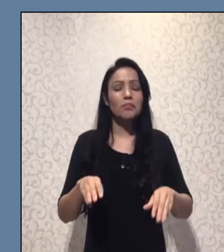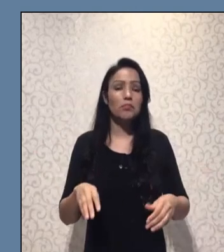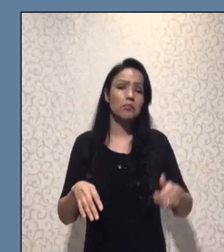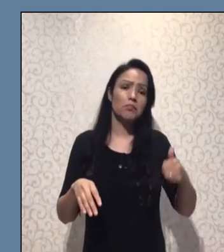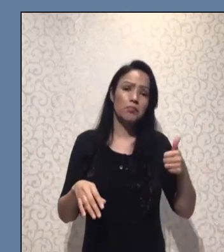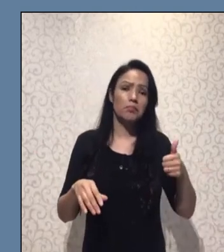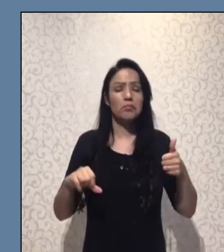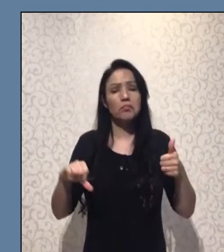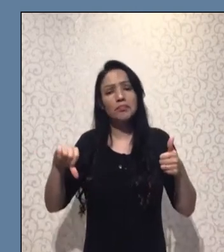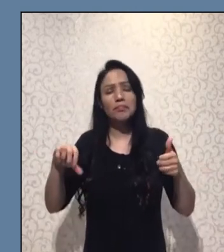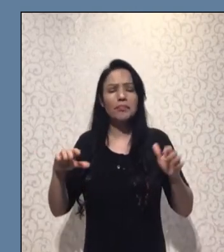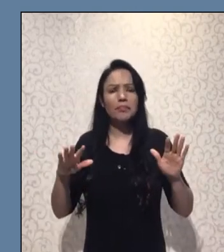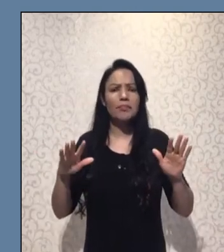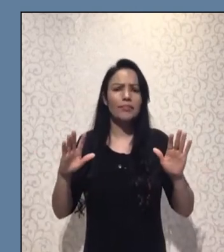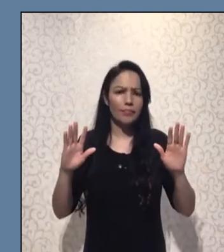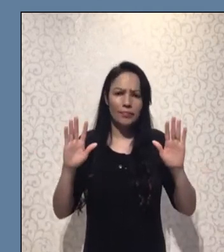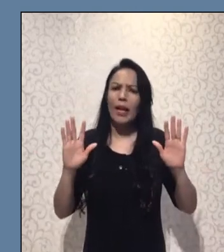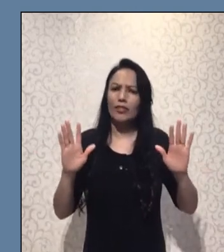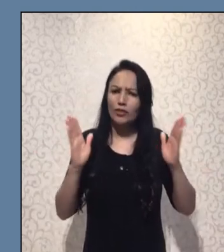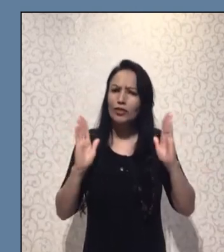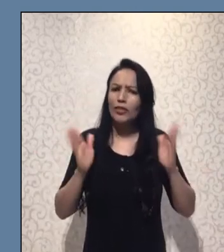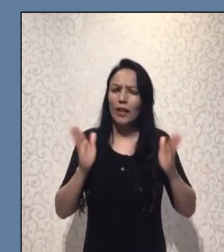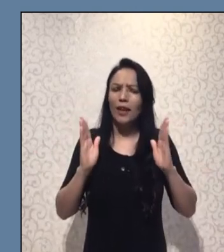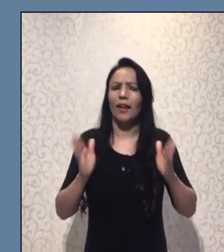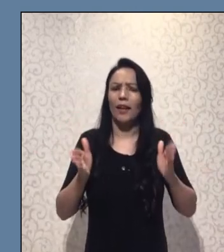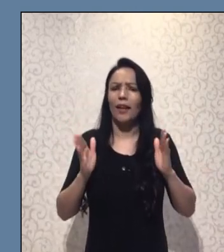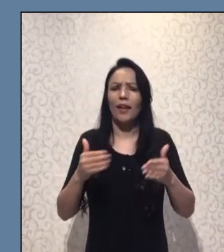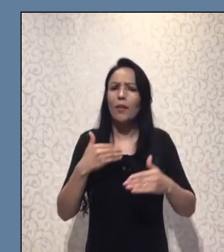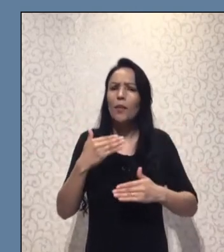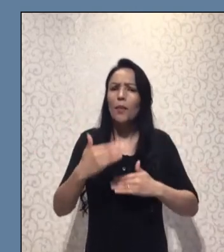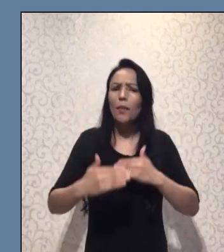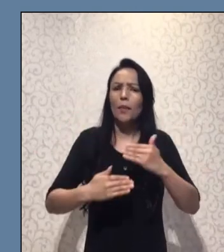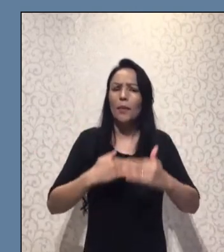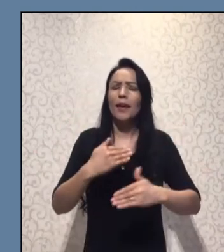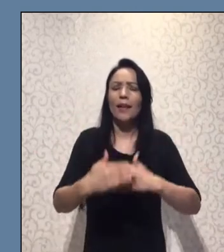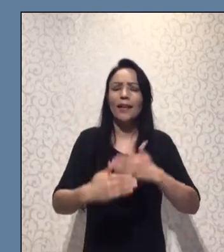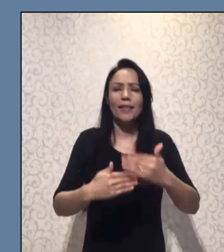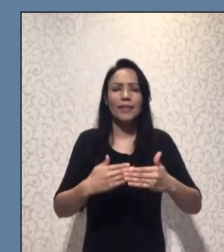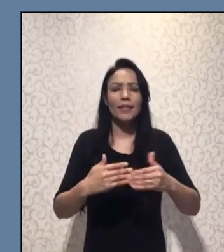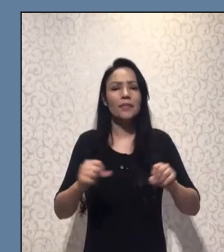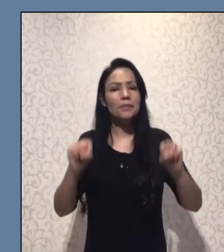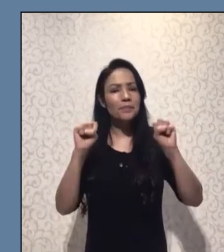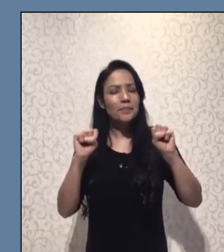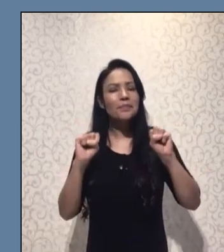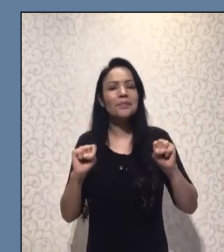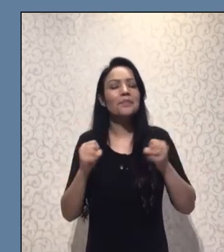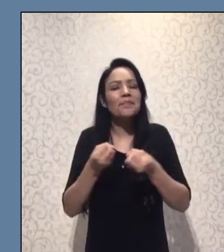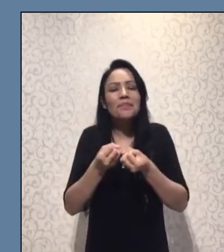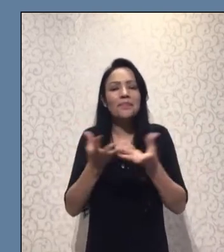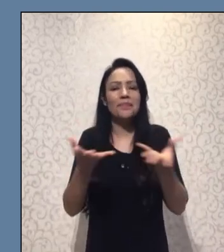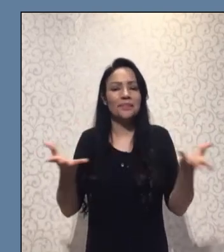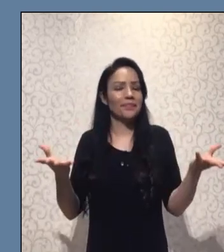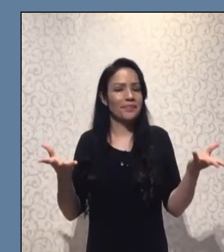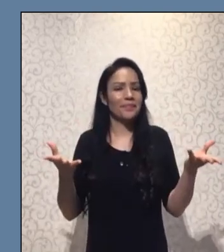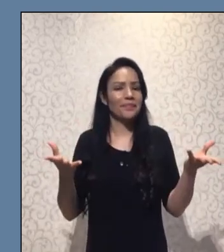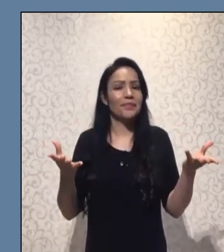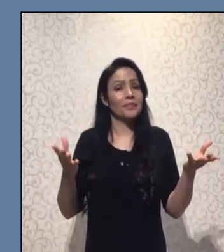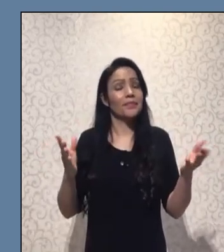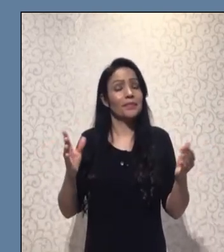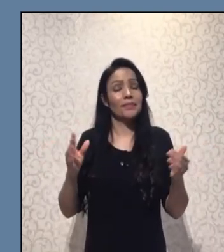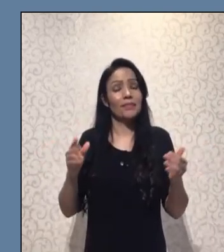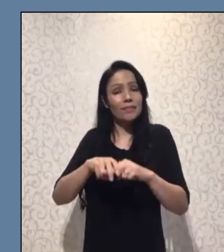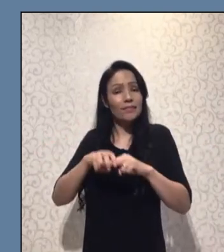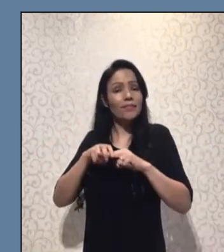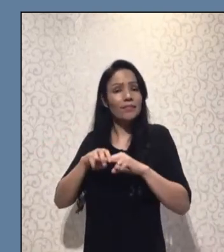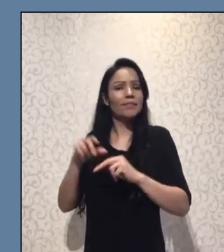já atravessaram um percurso para poder disponibilizar minimamente a